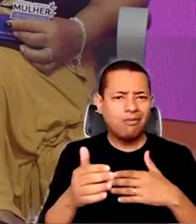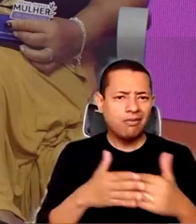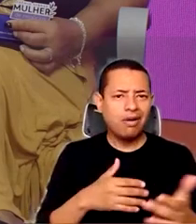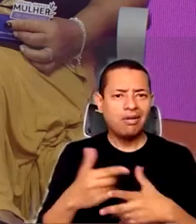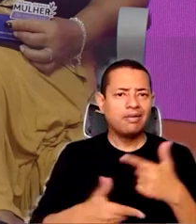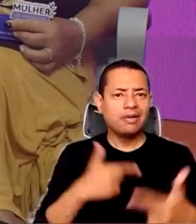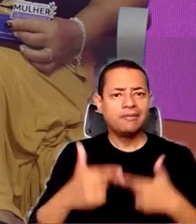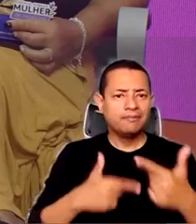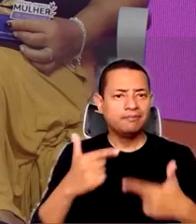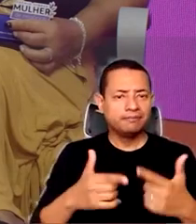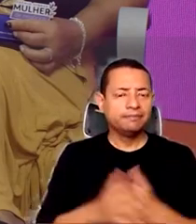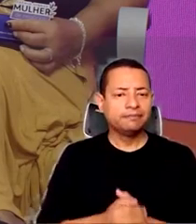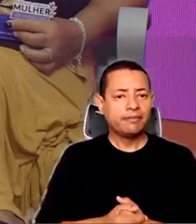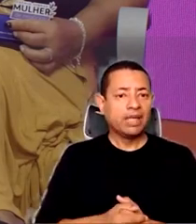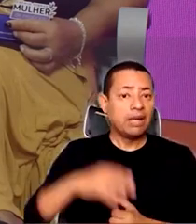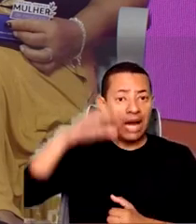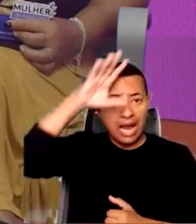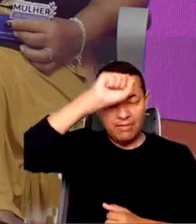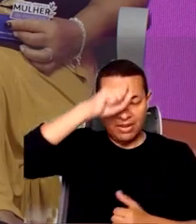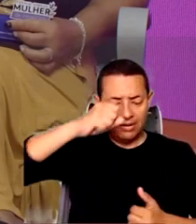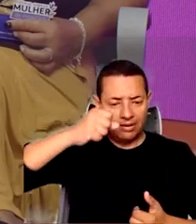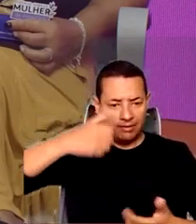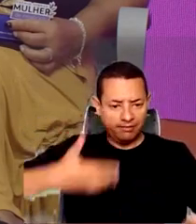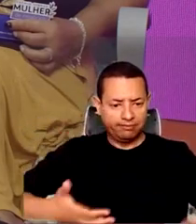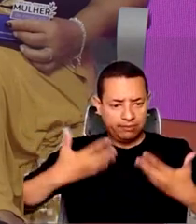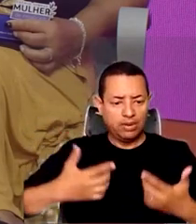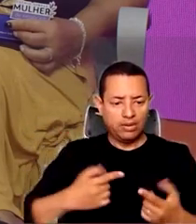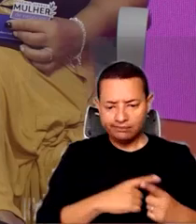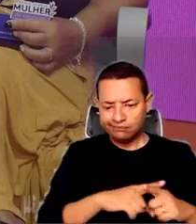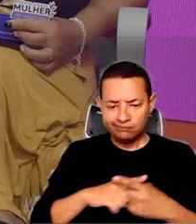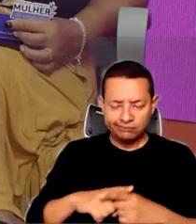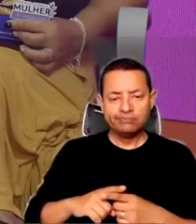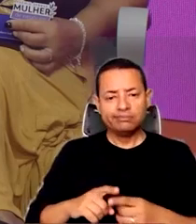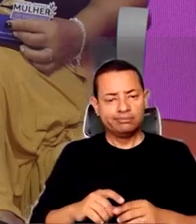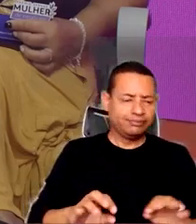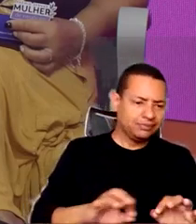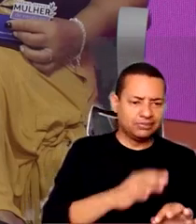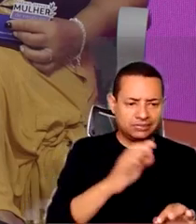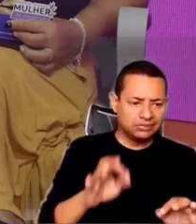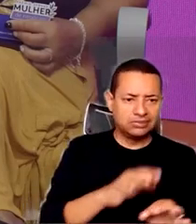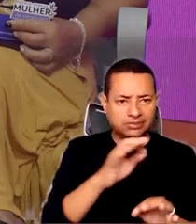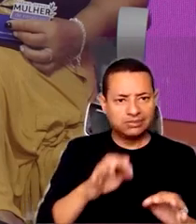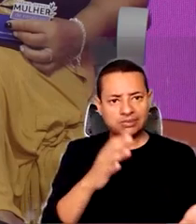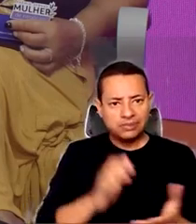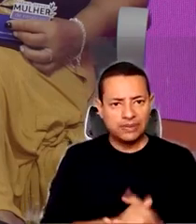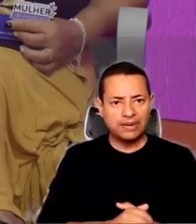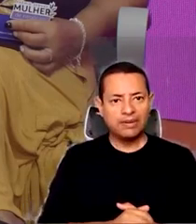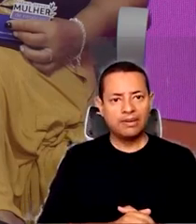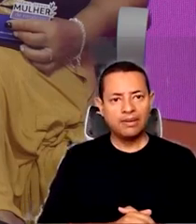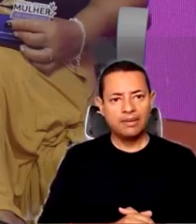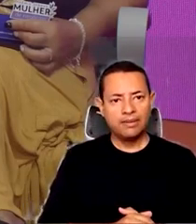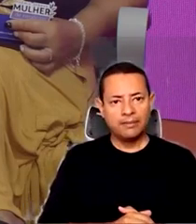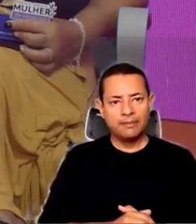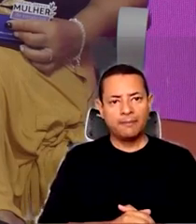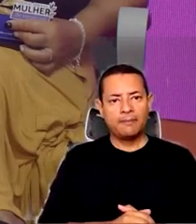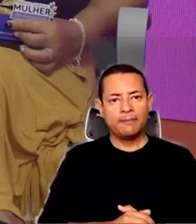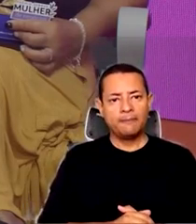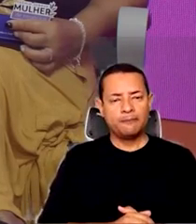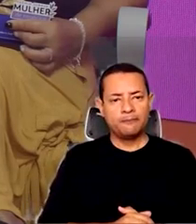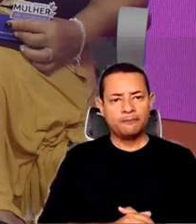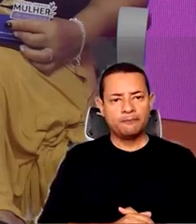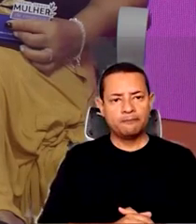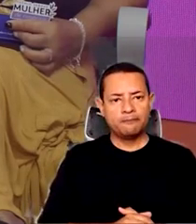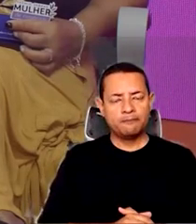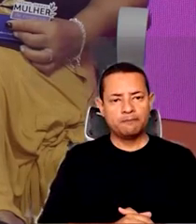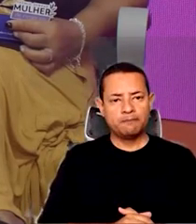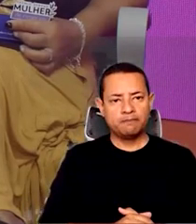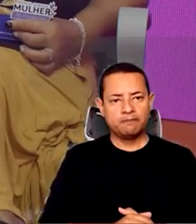que seja né tem que aprender a ser valorizado uma crocheteira uma bordadeira uma pessoa que faz a